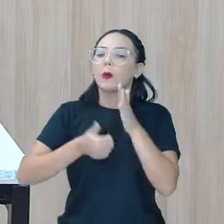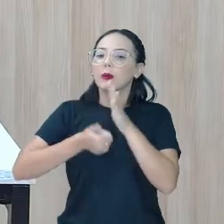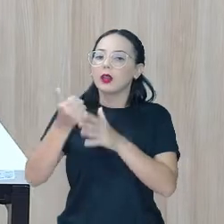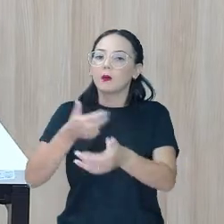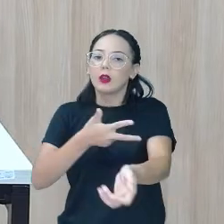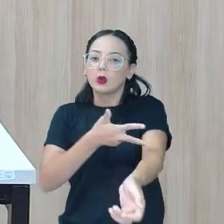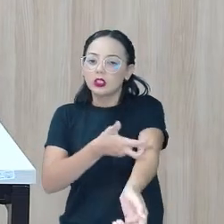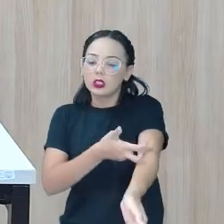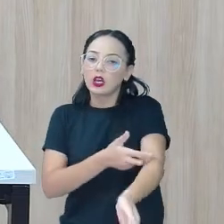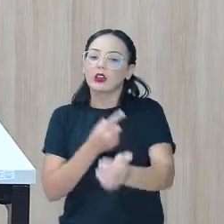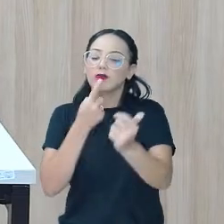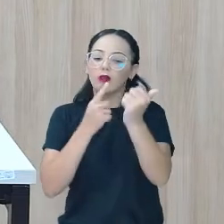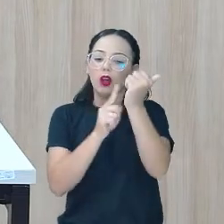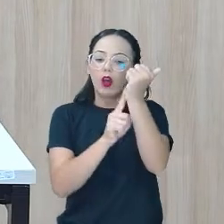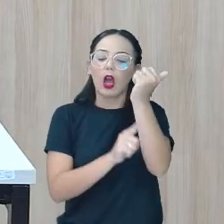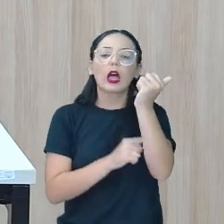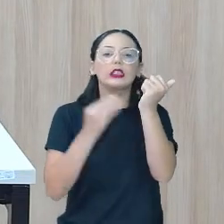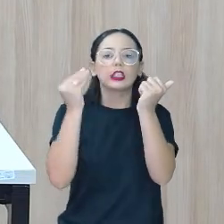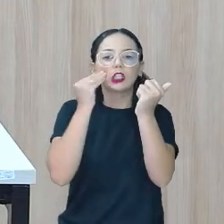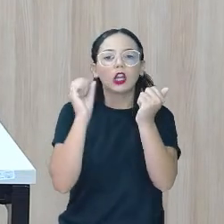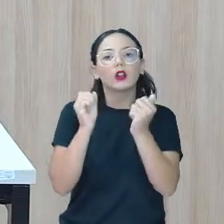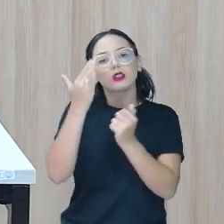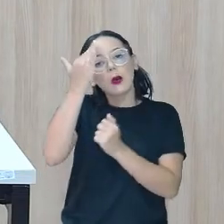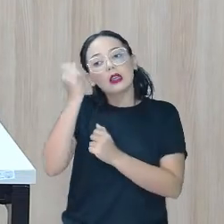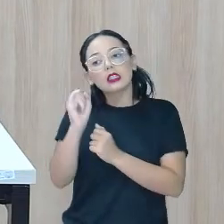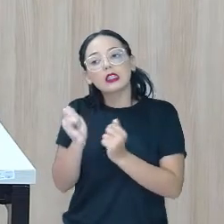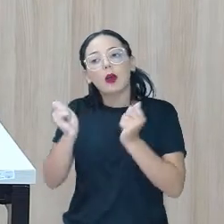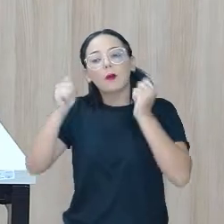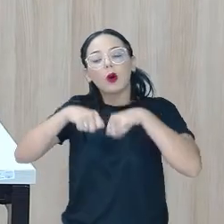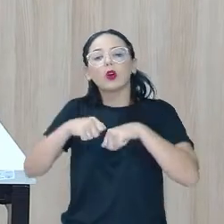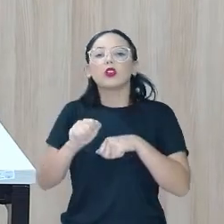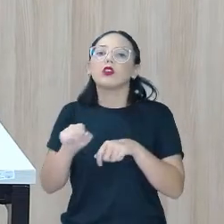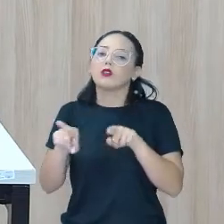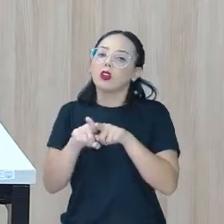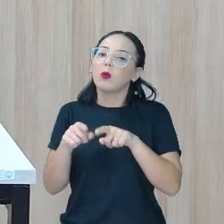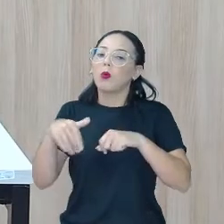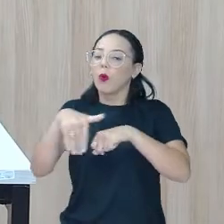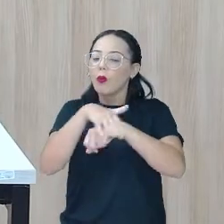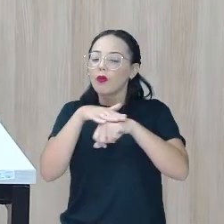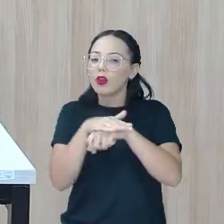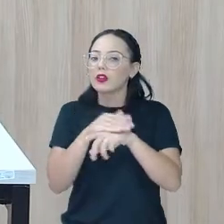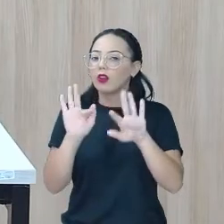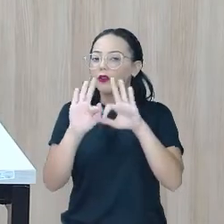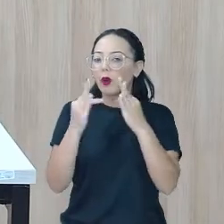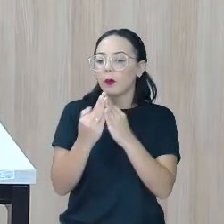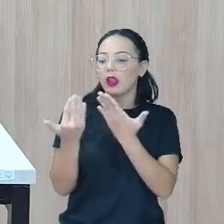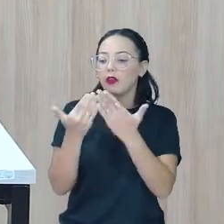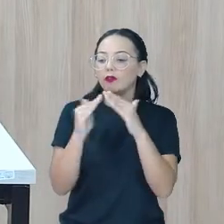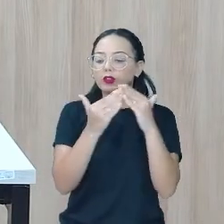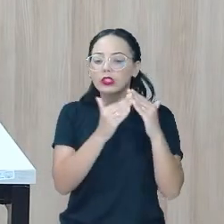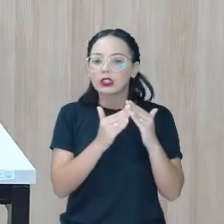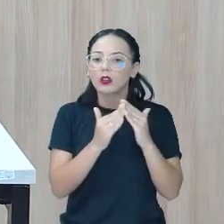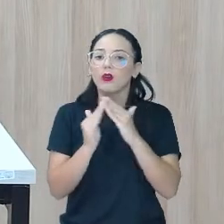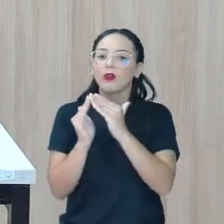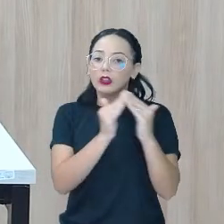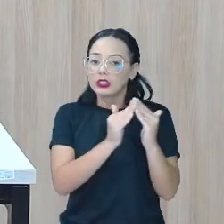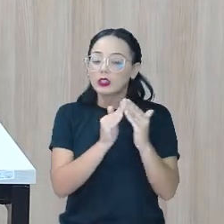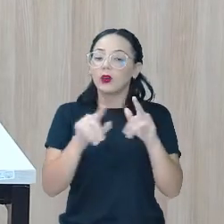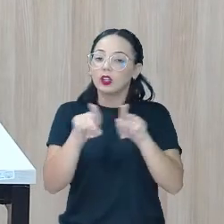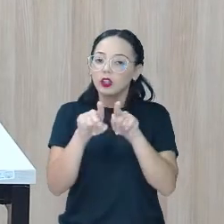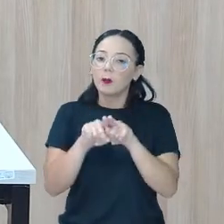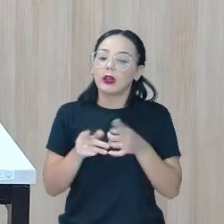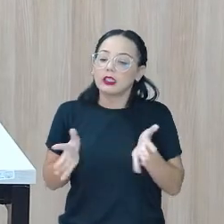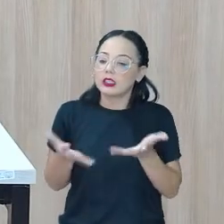testado para ver se a pessoa vai poder doar ou não. Então, converse aí com o pessoal aí da família, os vizinhos, incentive também eles